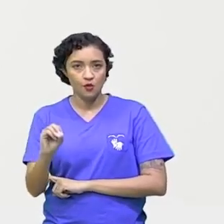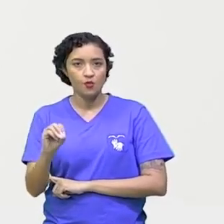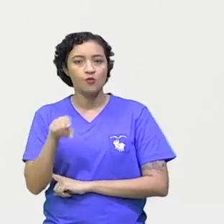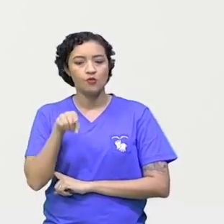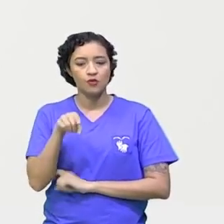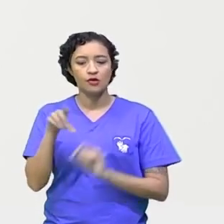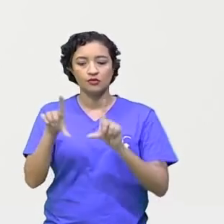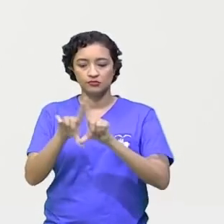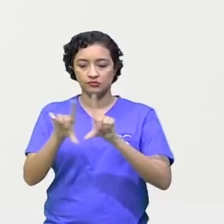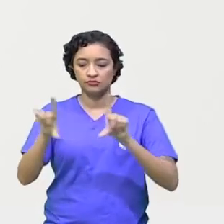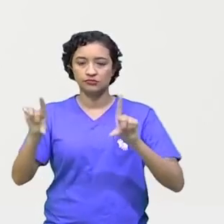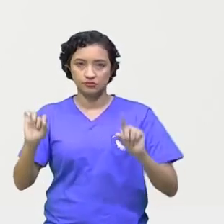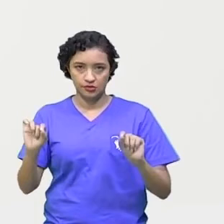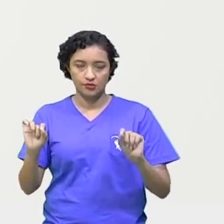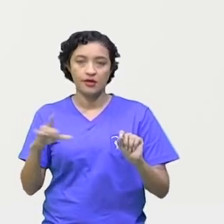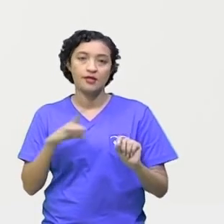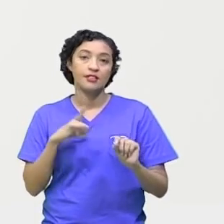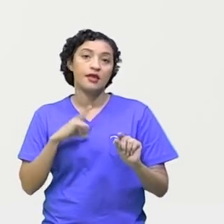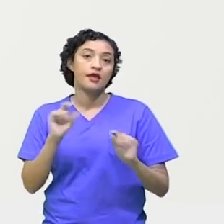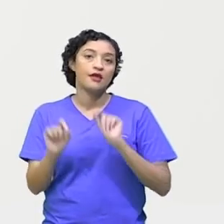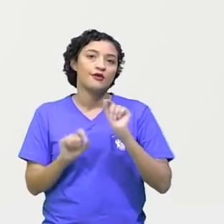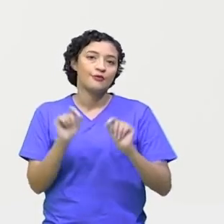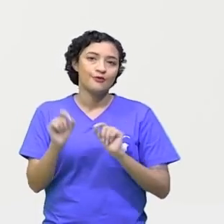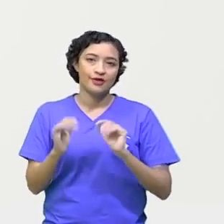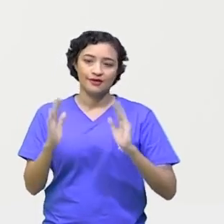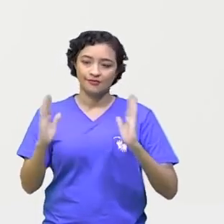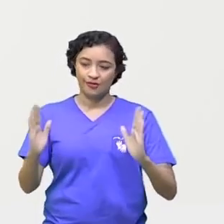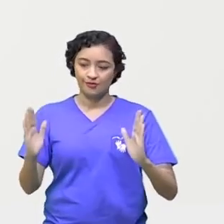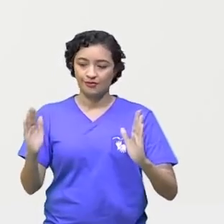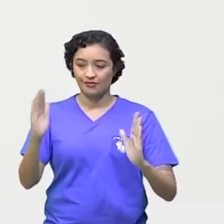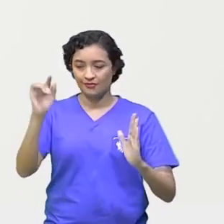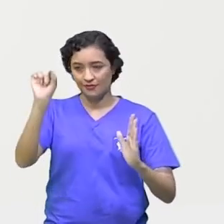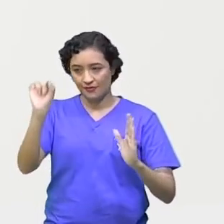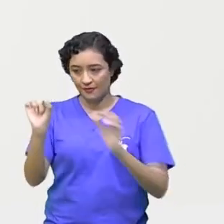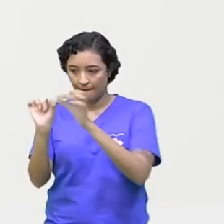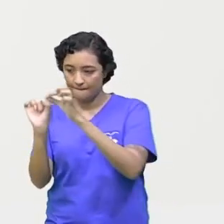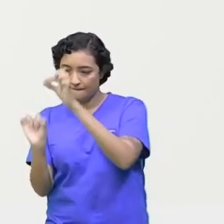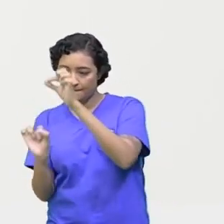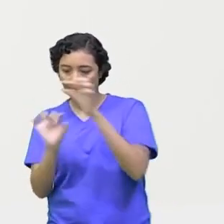E quem vai ser o perímetro? O perímetro vai ser 110